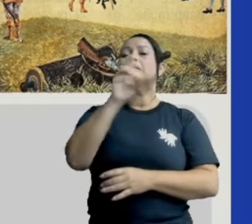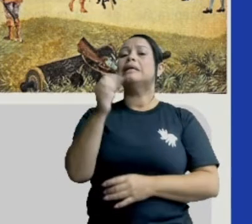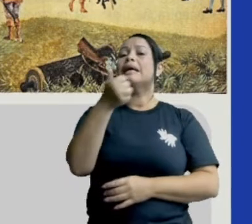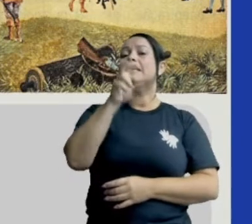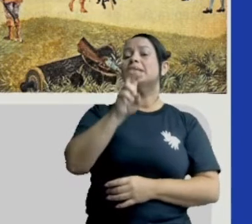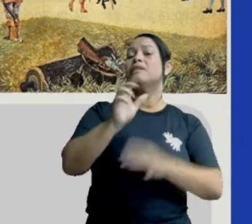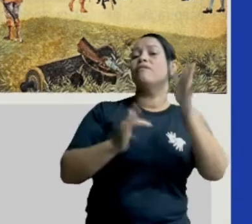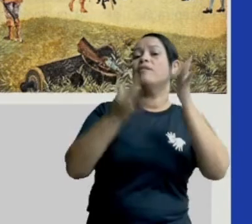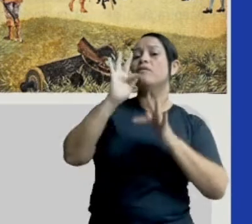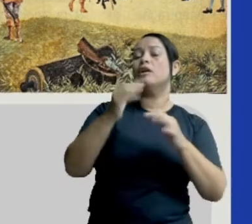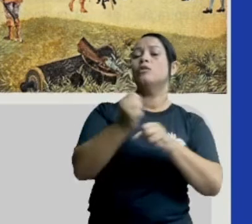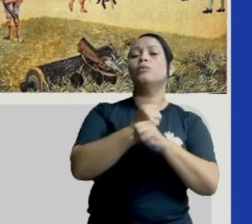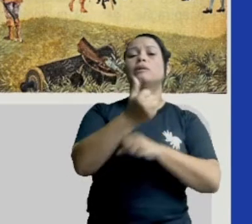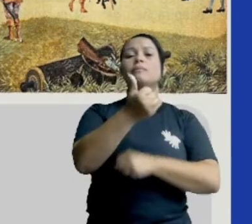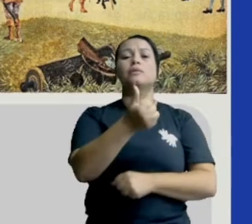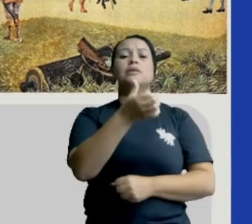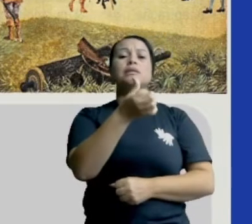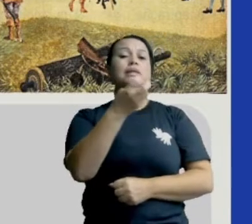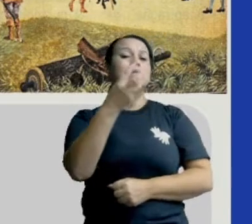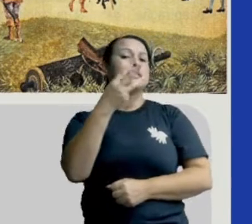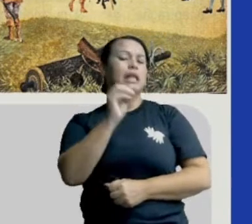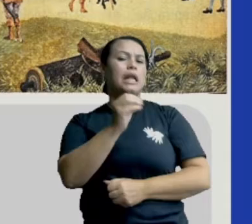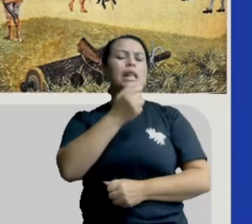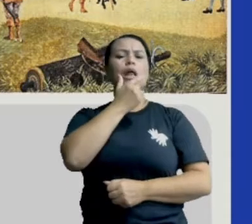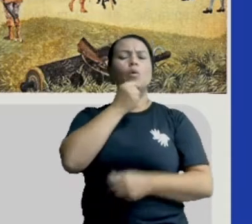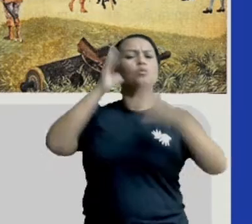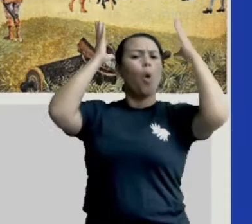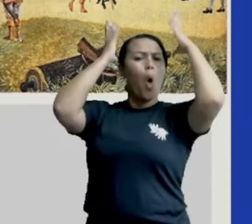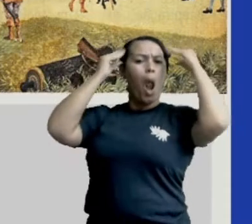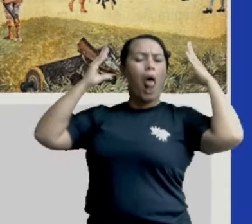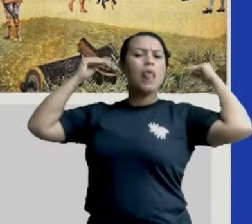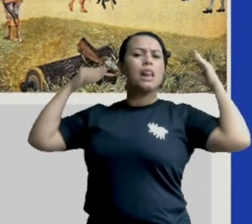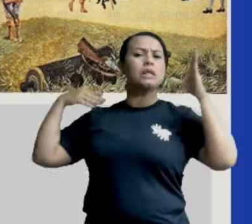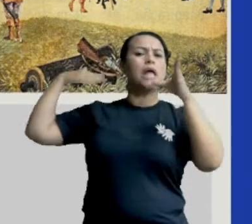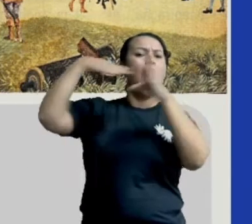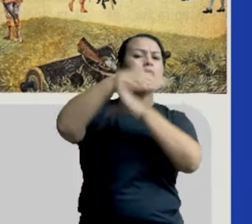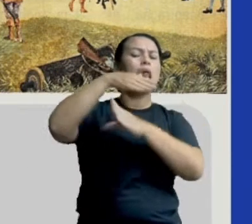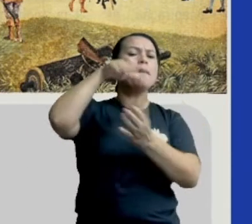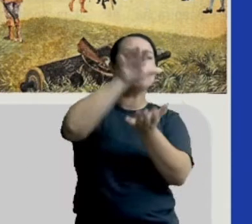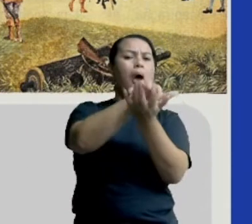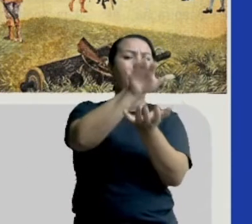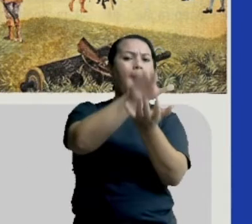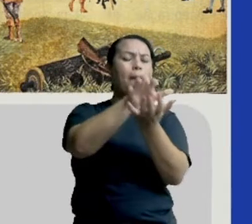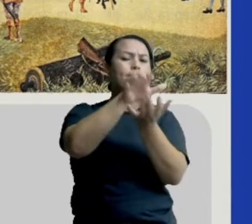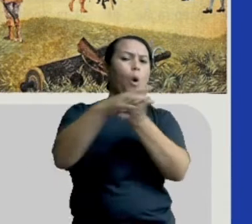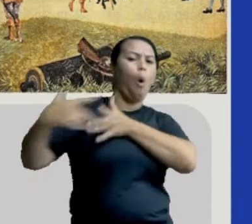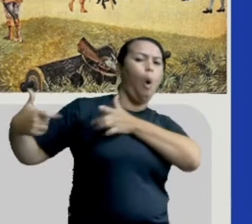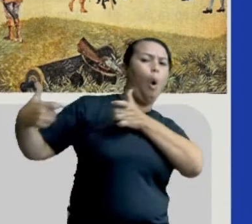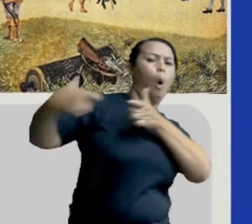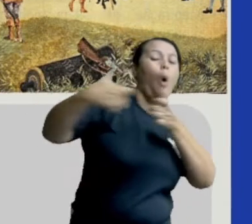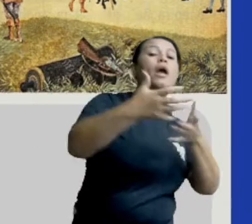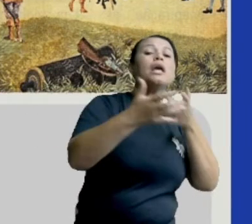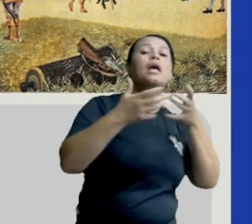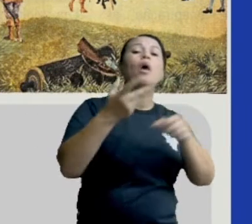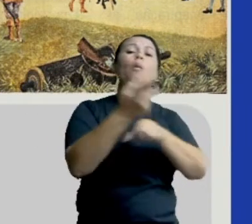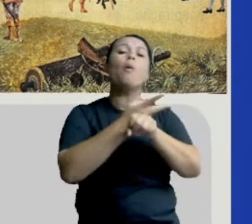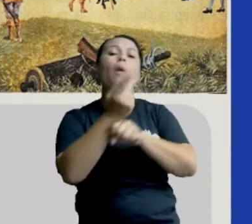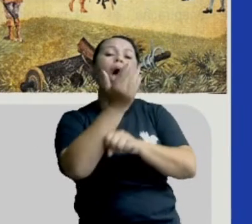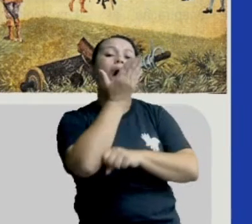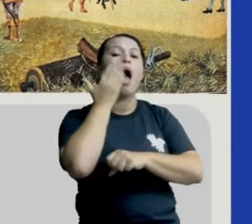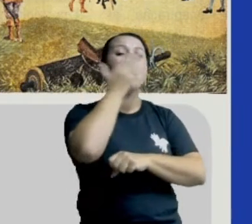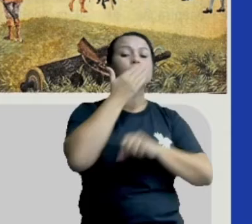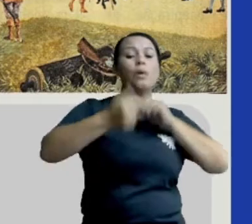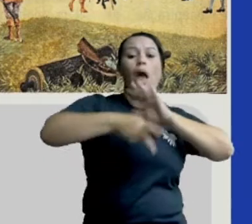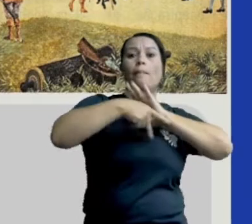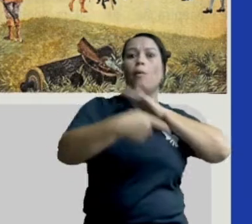de 1630, os holandeses atacaram Pernambuco. Vinham em busca de açúcar produzido